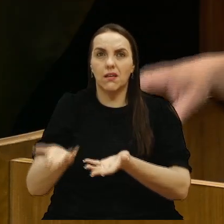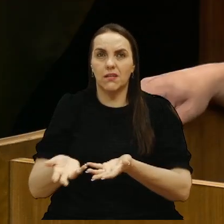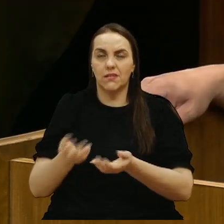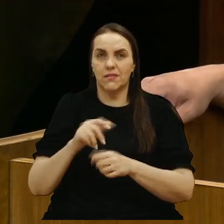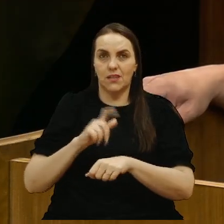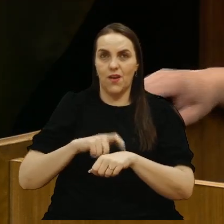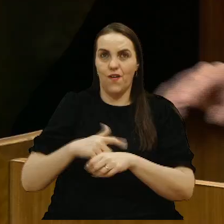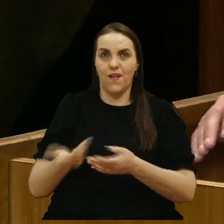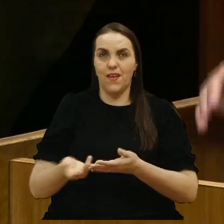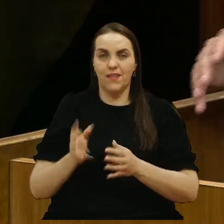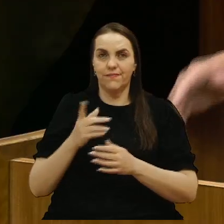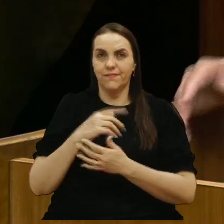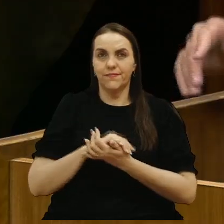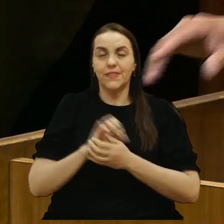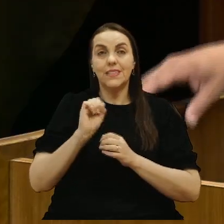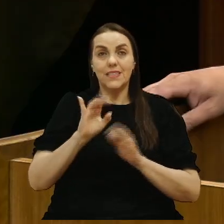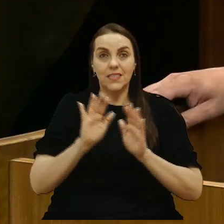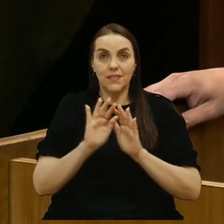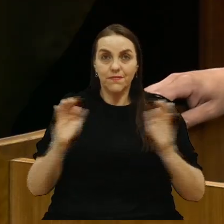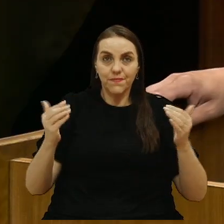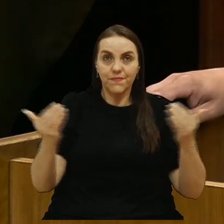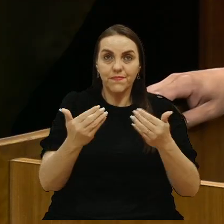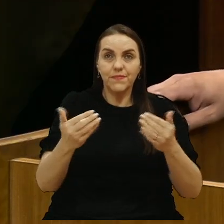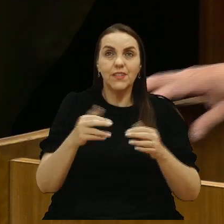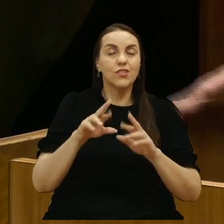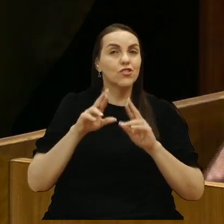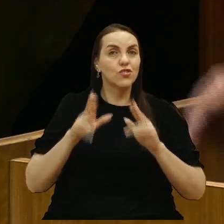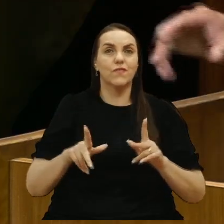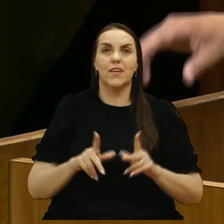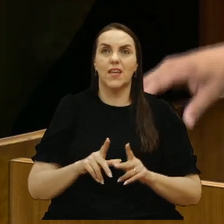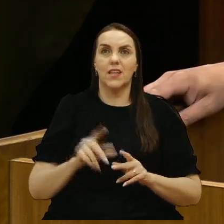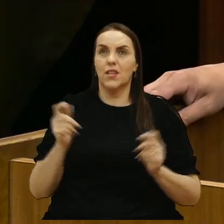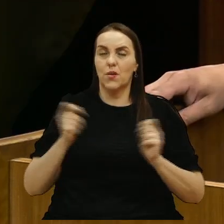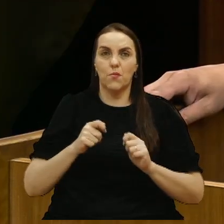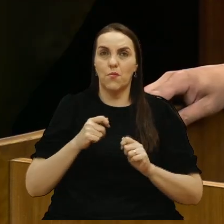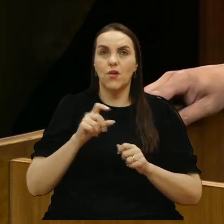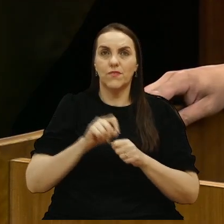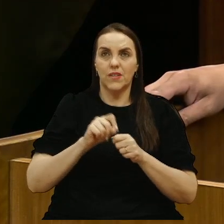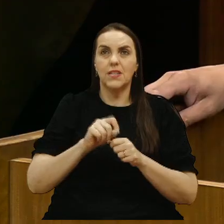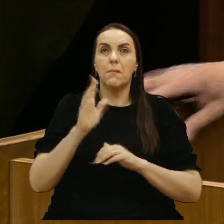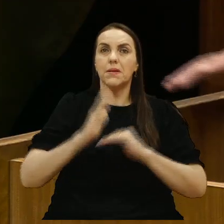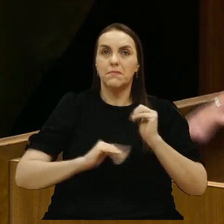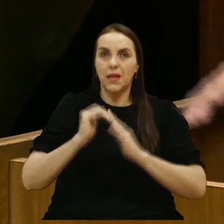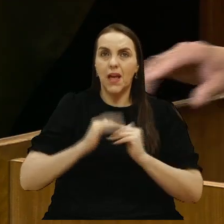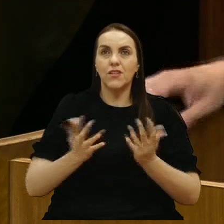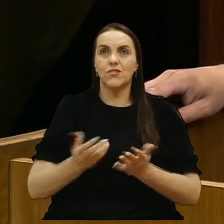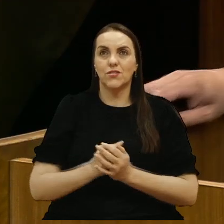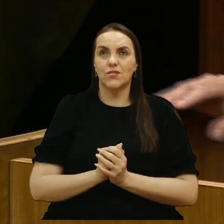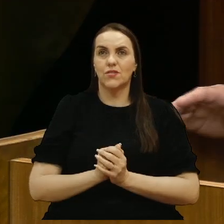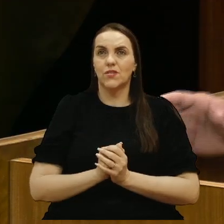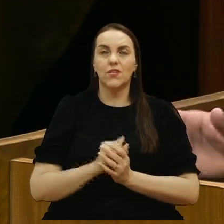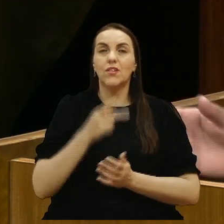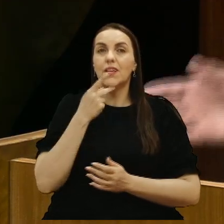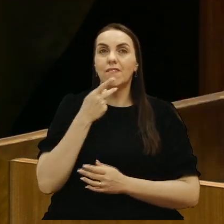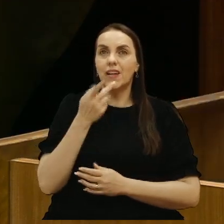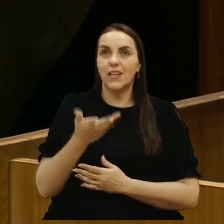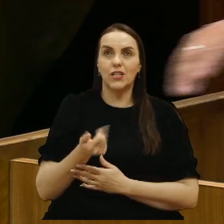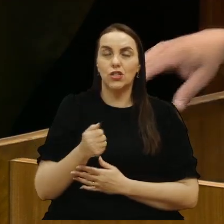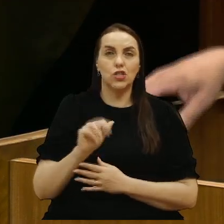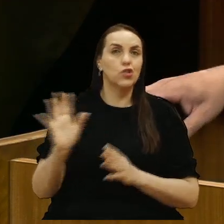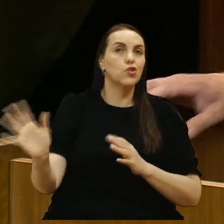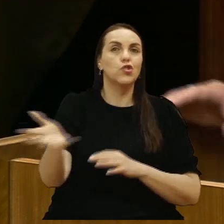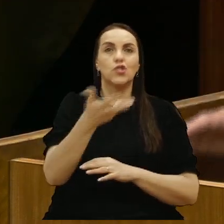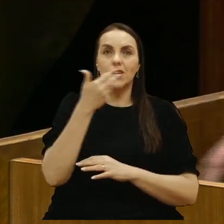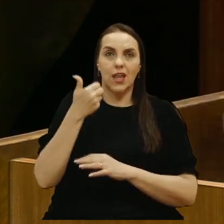fosse um outro container onde que não pudesse fazer isso dali, seria muito mais prático. E a gente não está dizendo para tirar todos